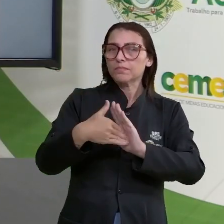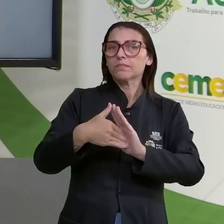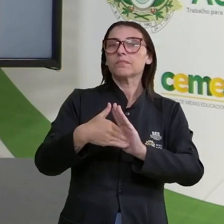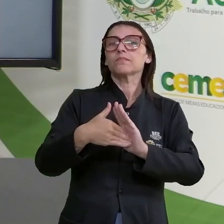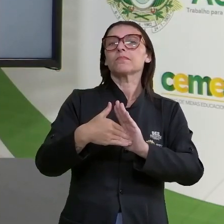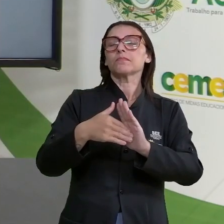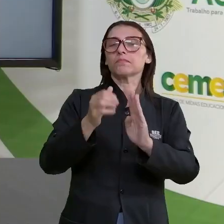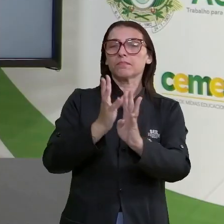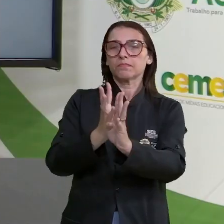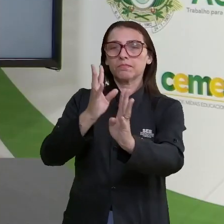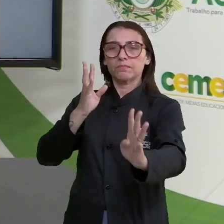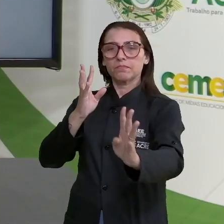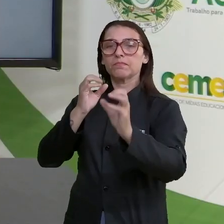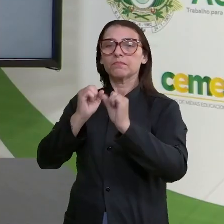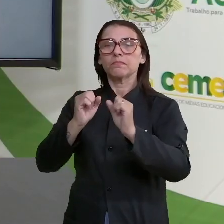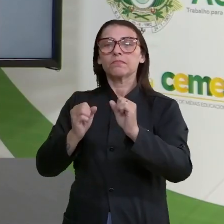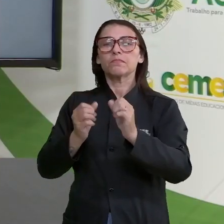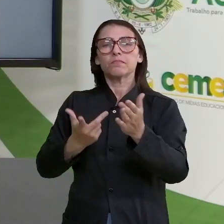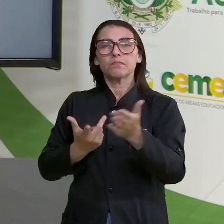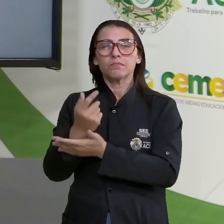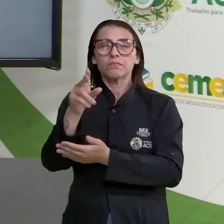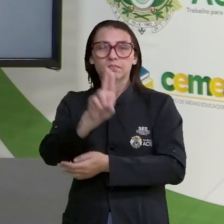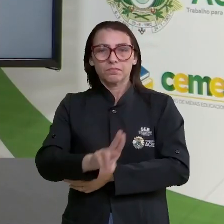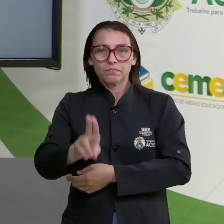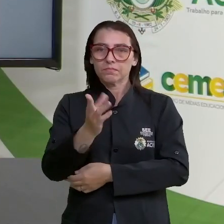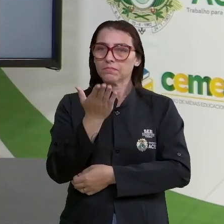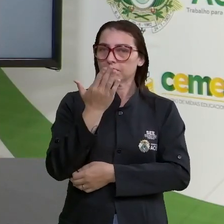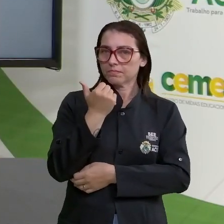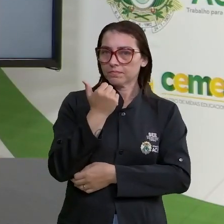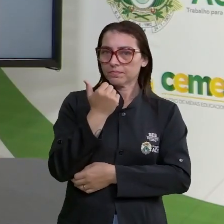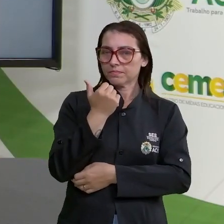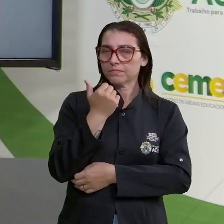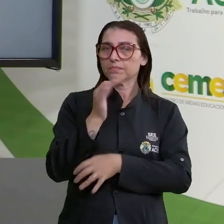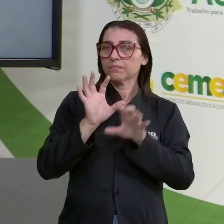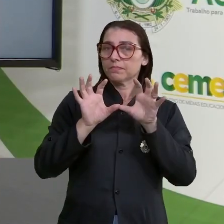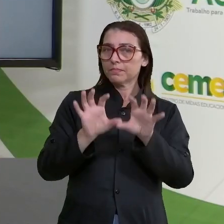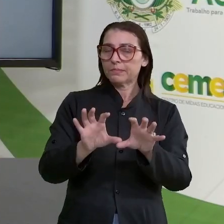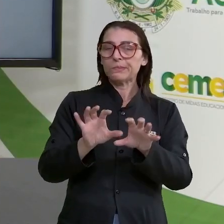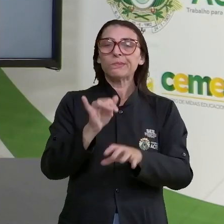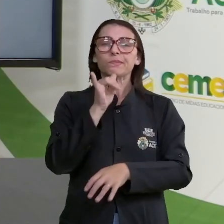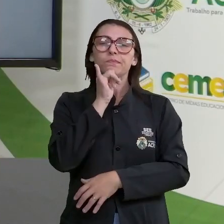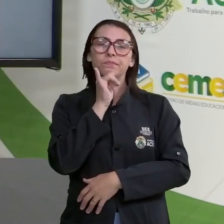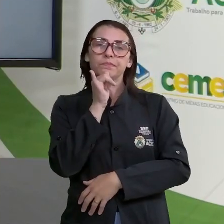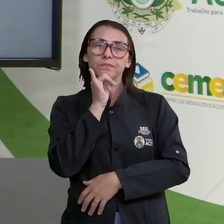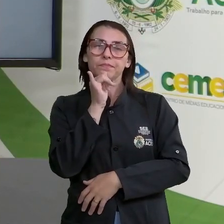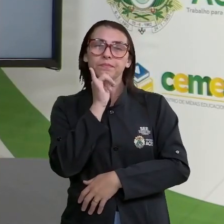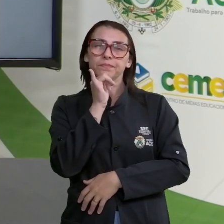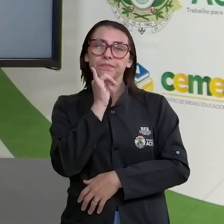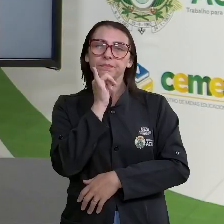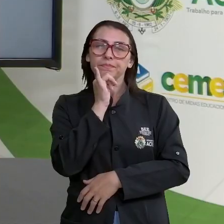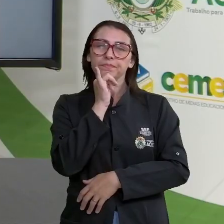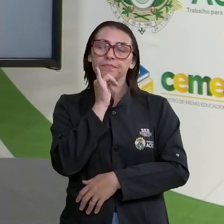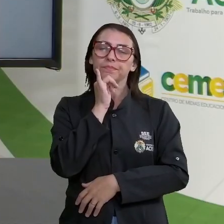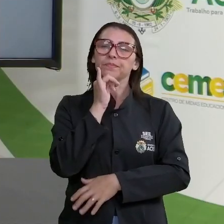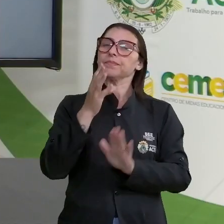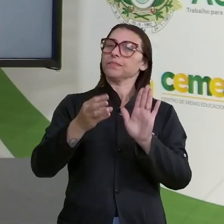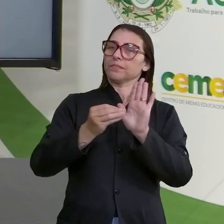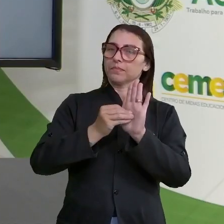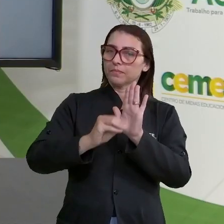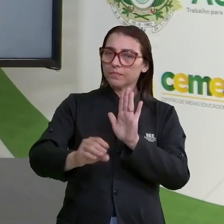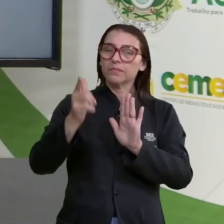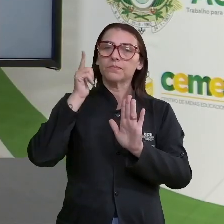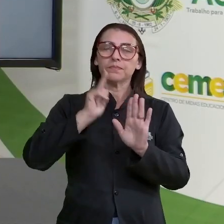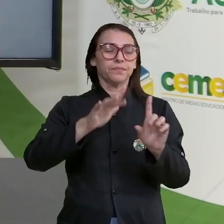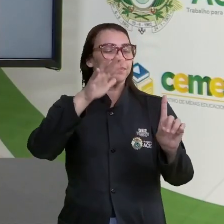e fez fila para poder consumir esse produto. Então, assim, dessa forma, esse é um exemplo, né, de que a mídia ela